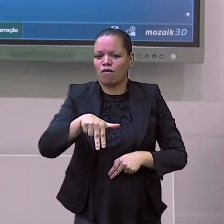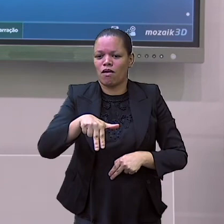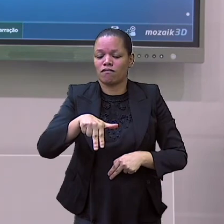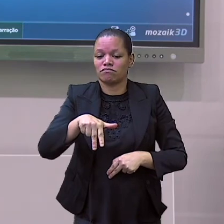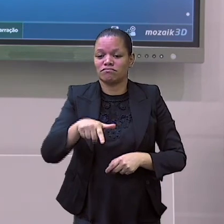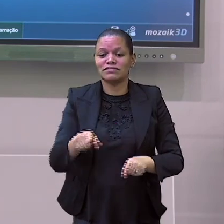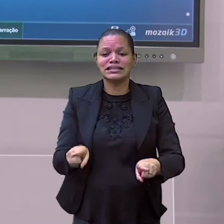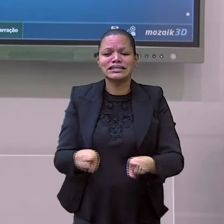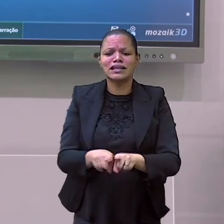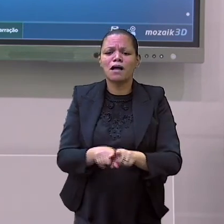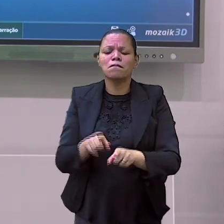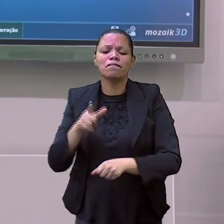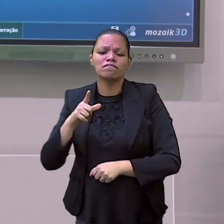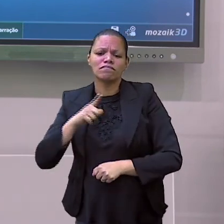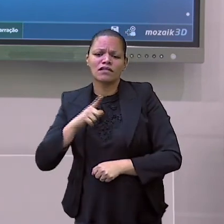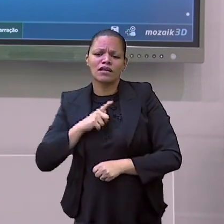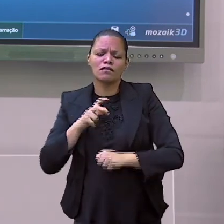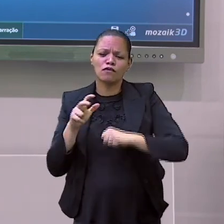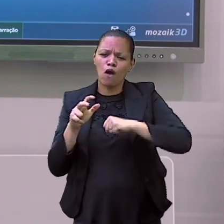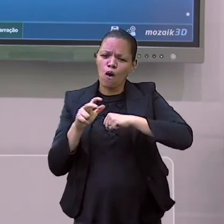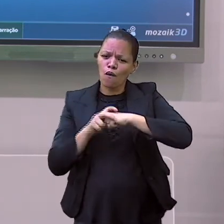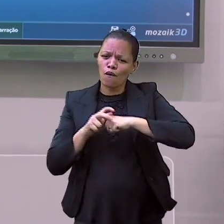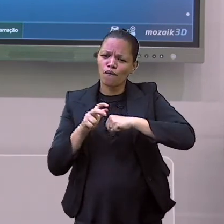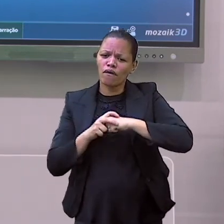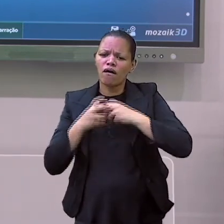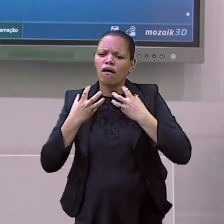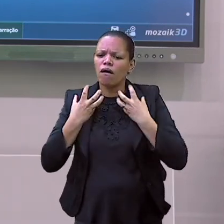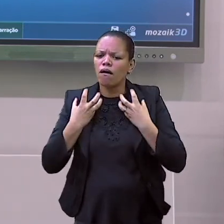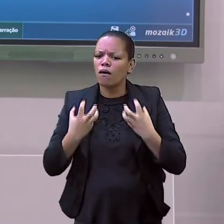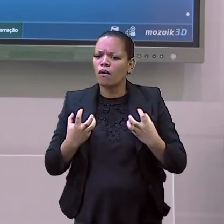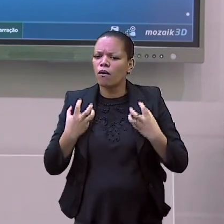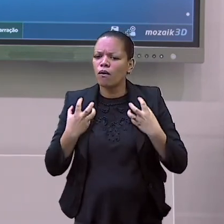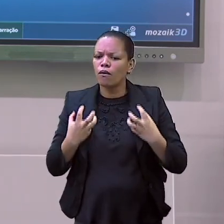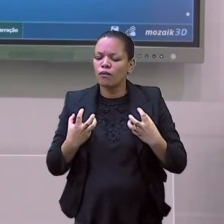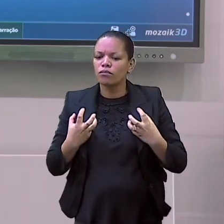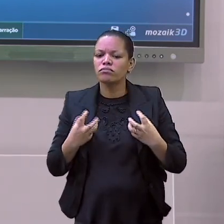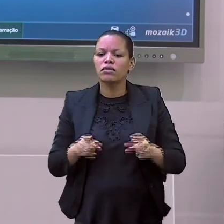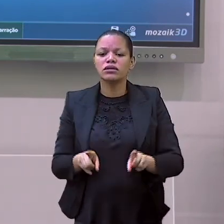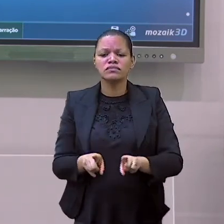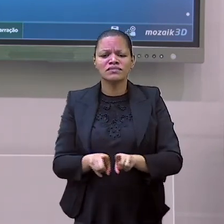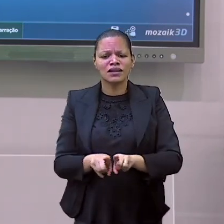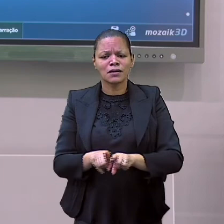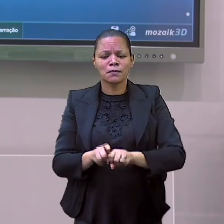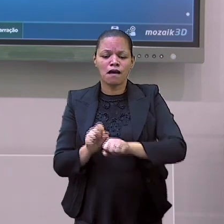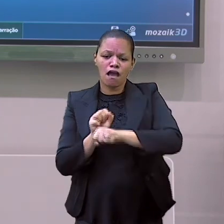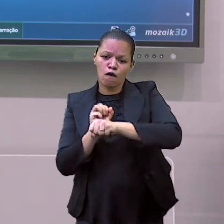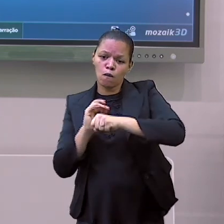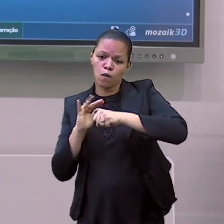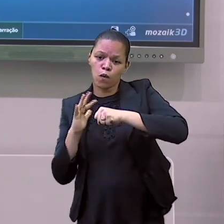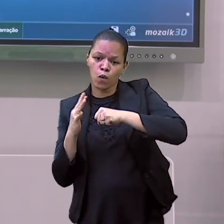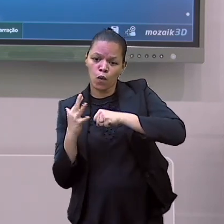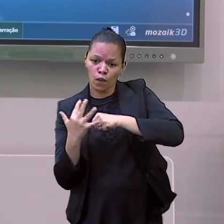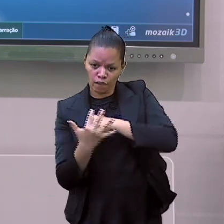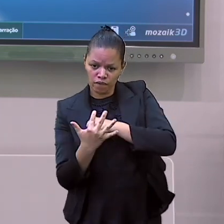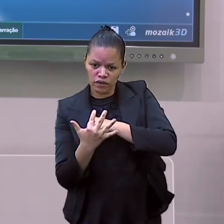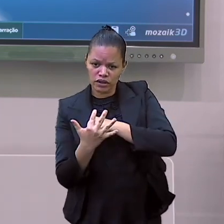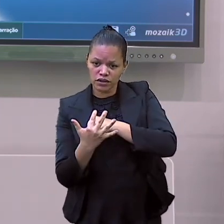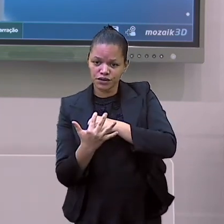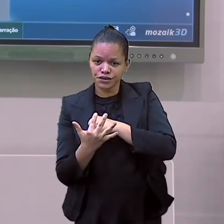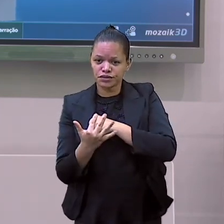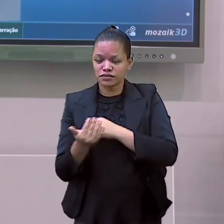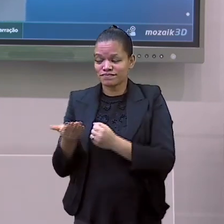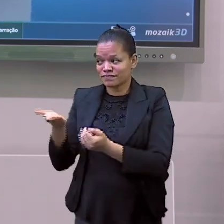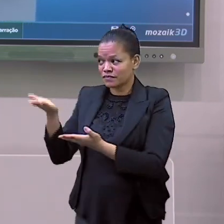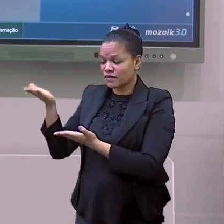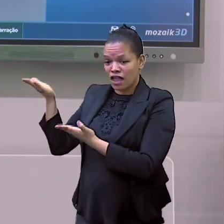muito utilizado e nós temos um ganho muito grande, porque o microscópio de